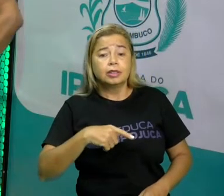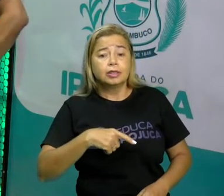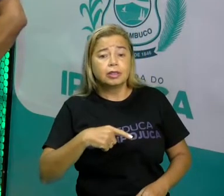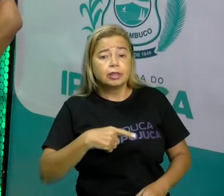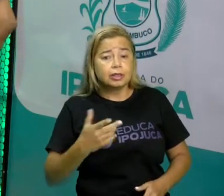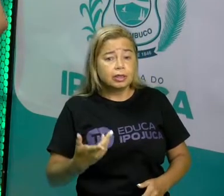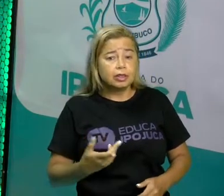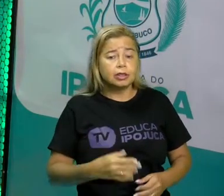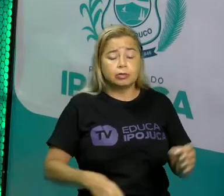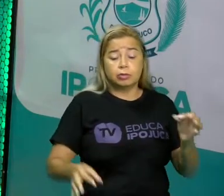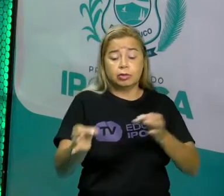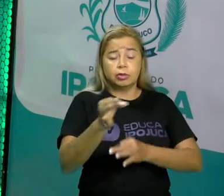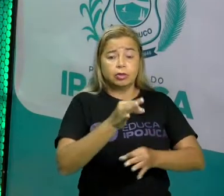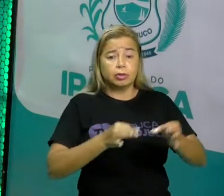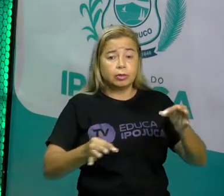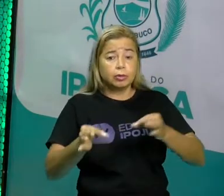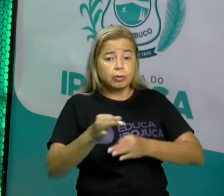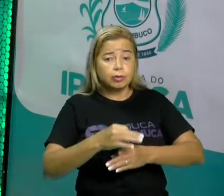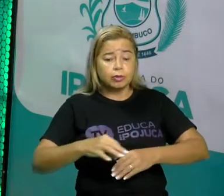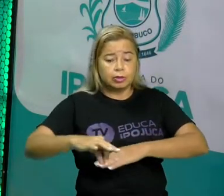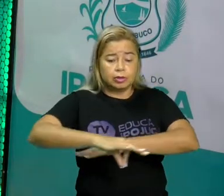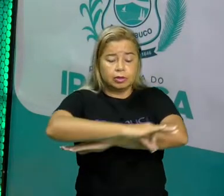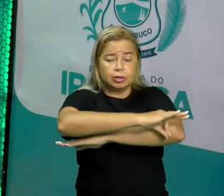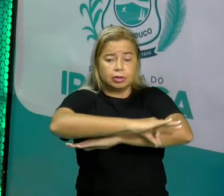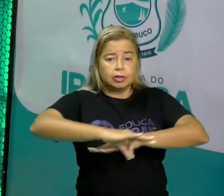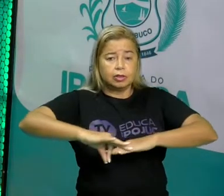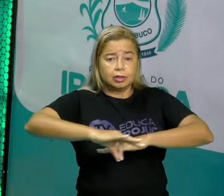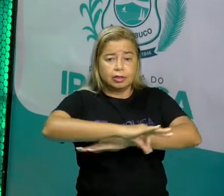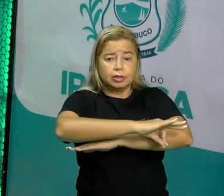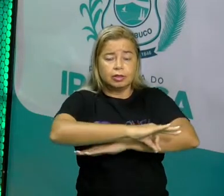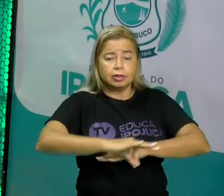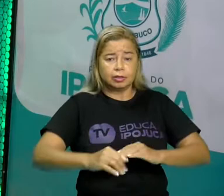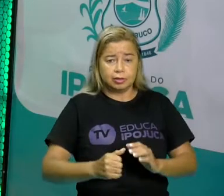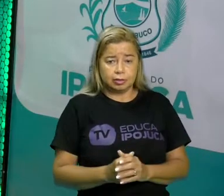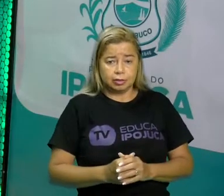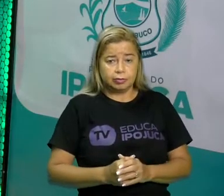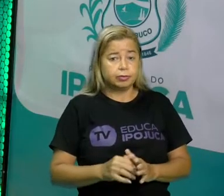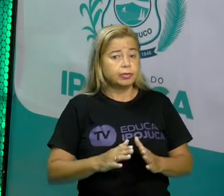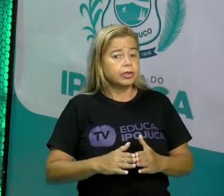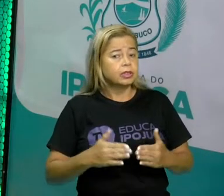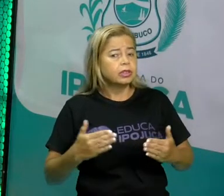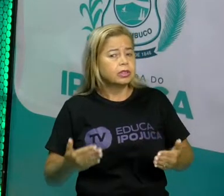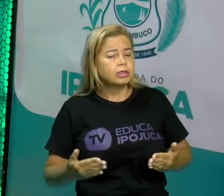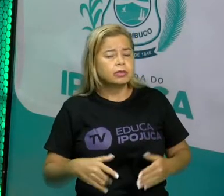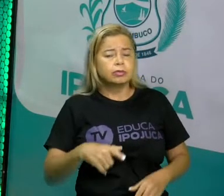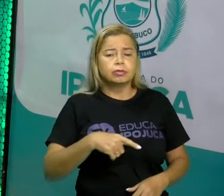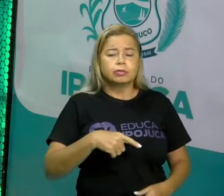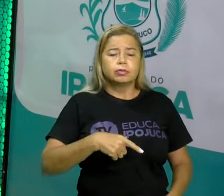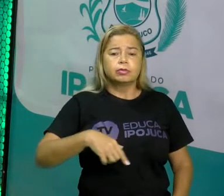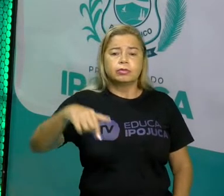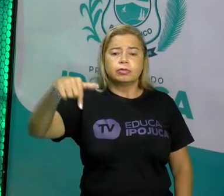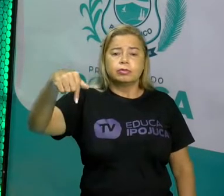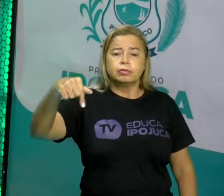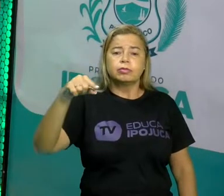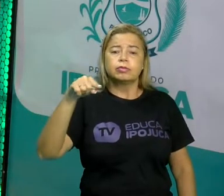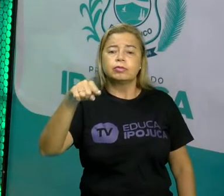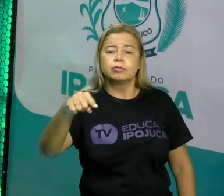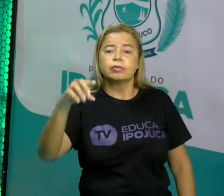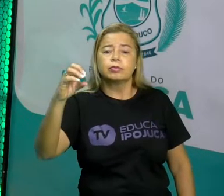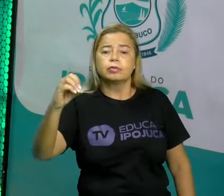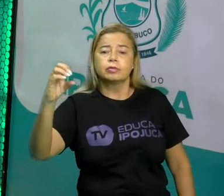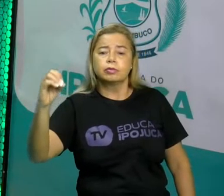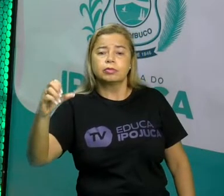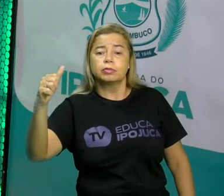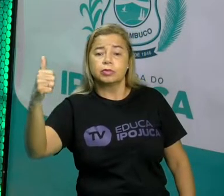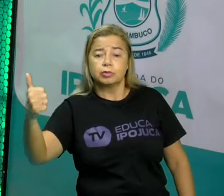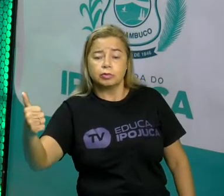essa? Se aqui eu tenho 7.000. 7.000, 7.001,